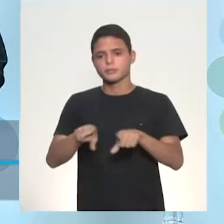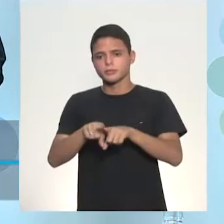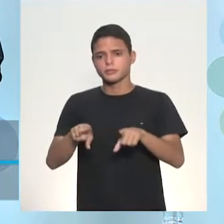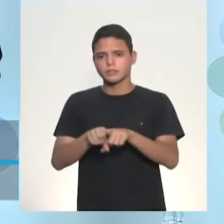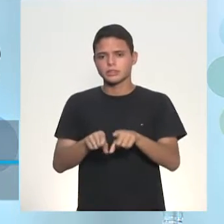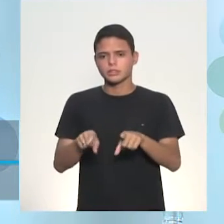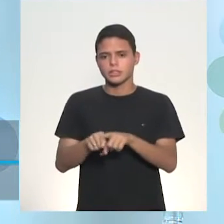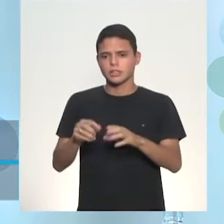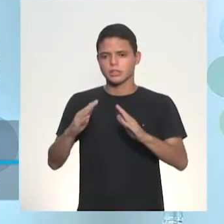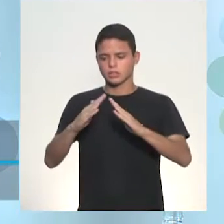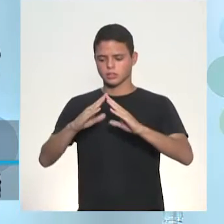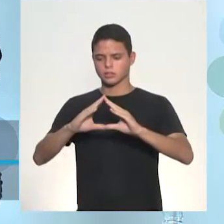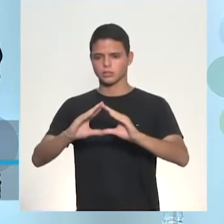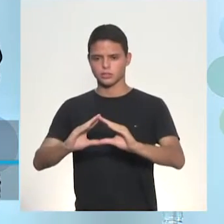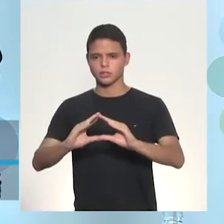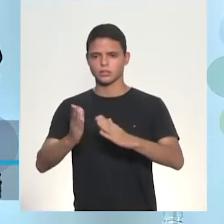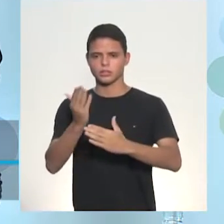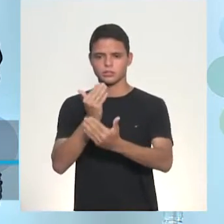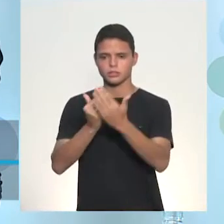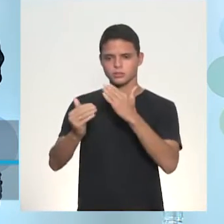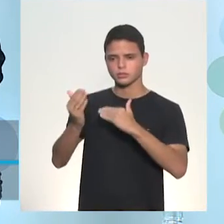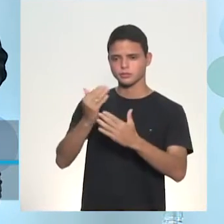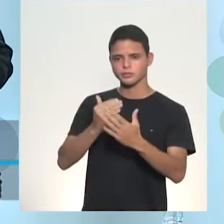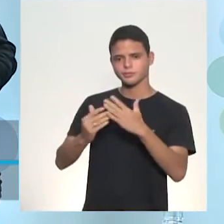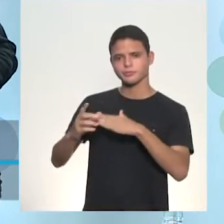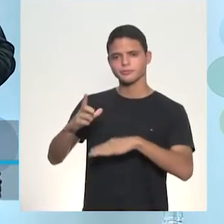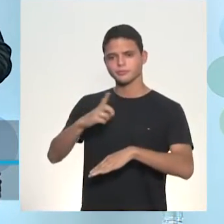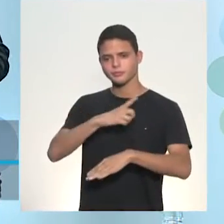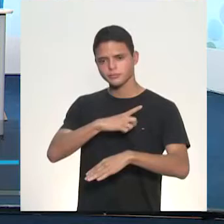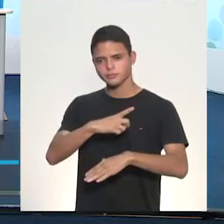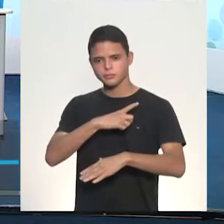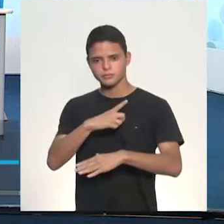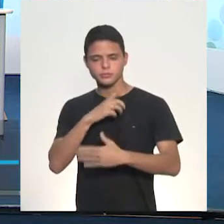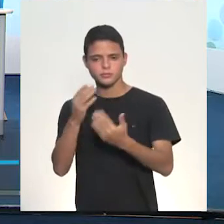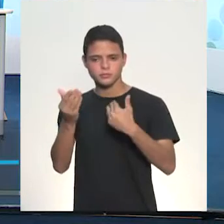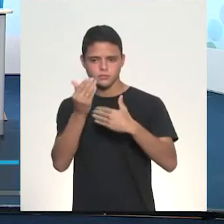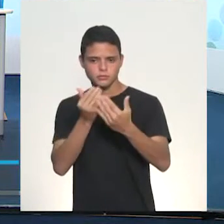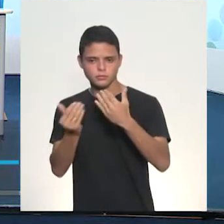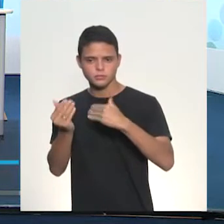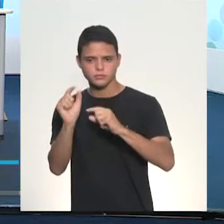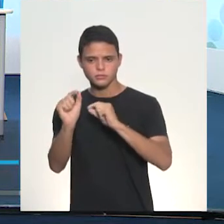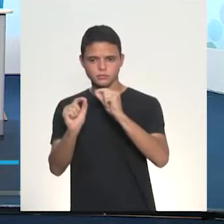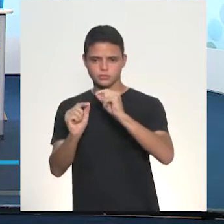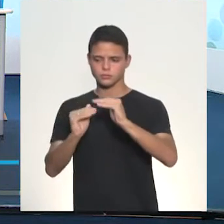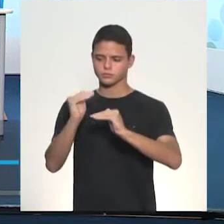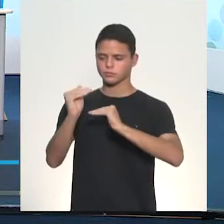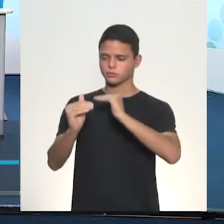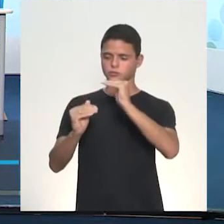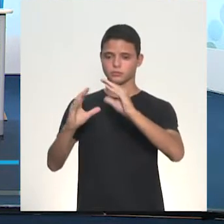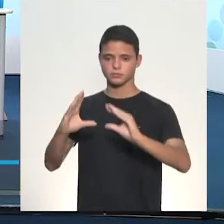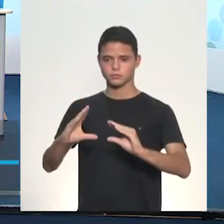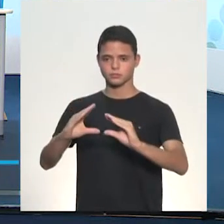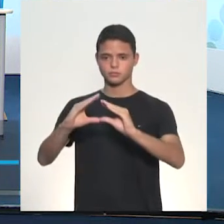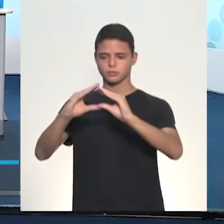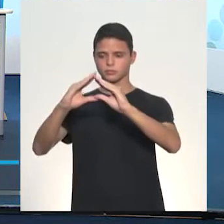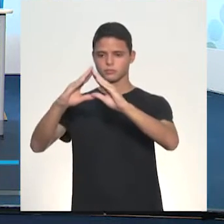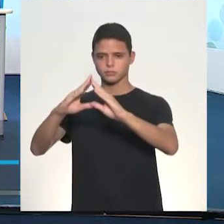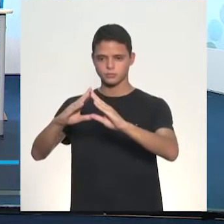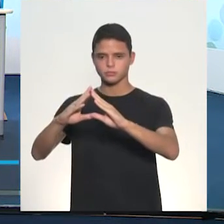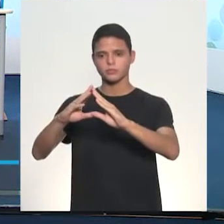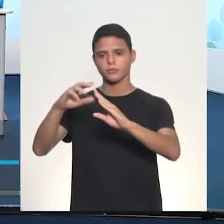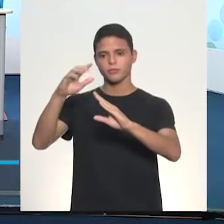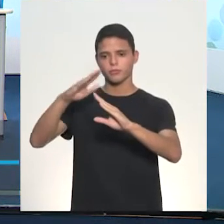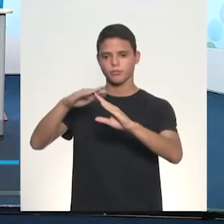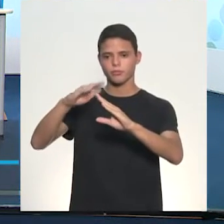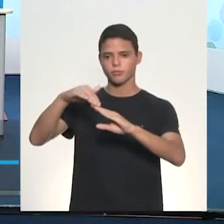se eu estiver me equivocando, ele está falando assim, do processo da pirâmide ali, né? Quem é Isso. presa ou